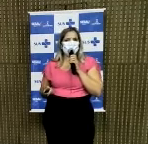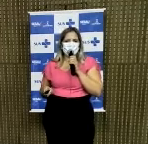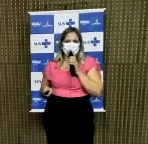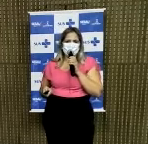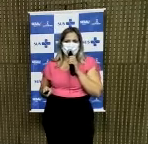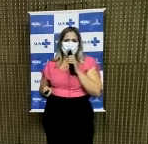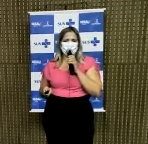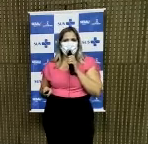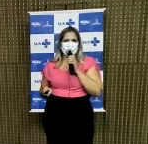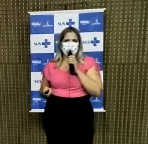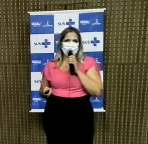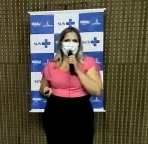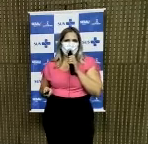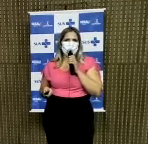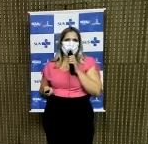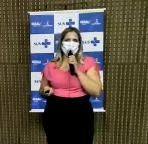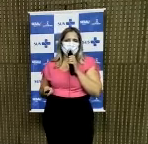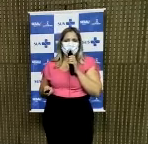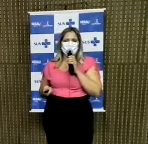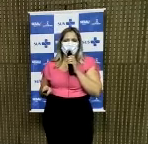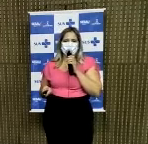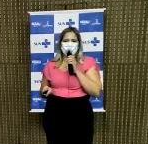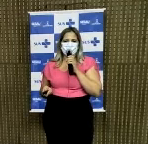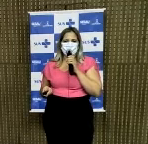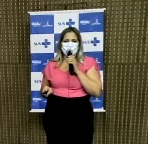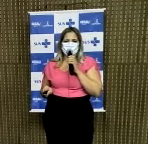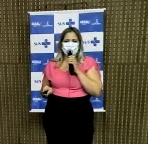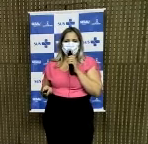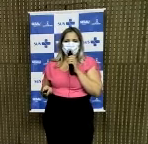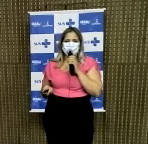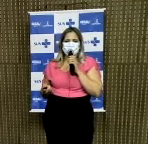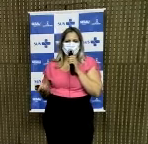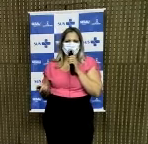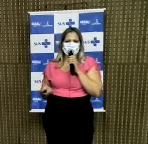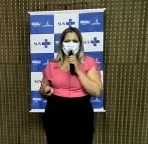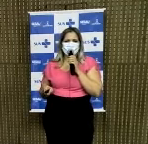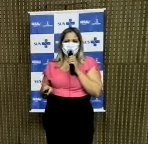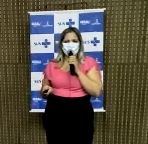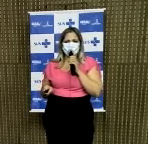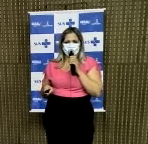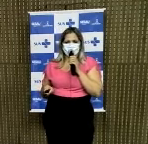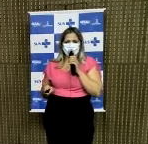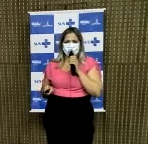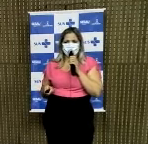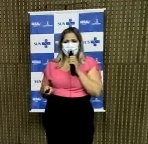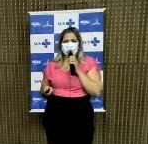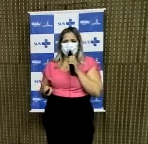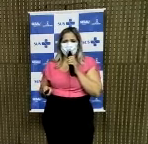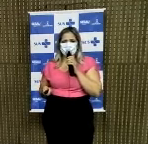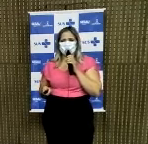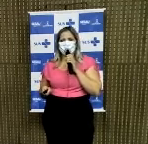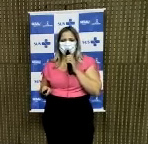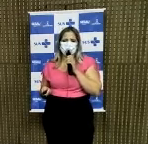teste rápido, né, primeiro era aquele teste, o rápido de antígeno, realização de monitoramento, né, de